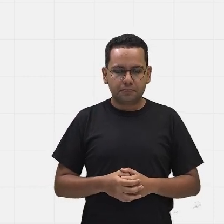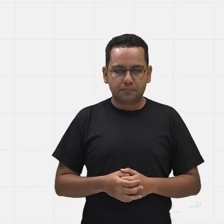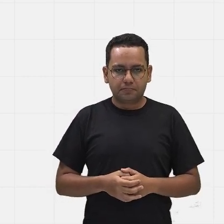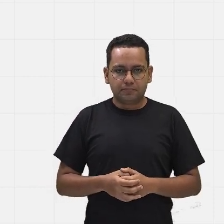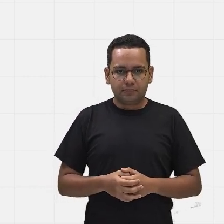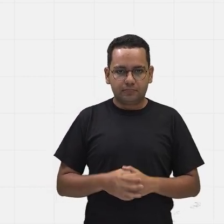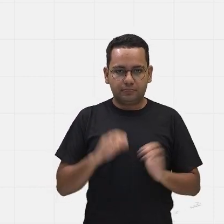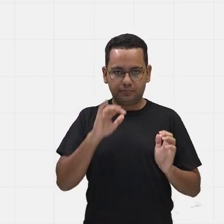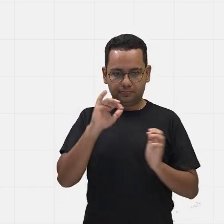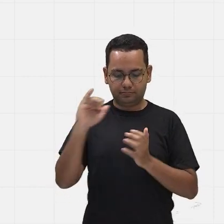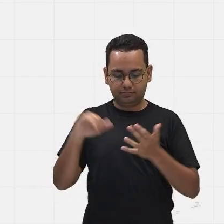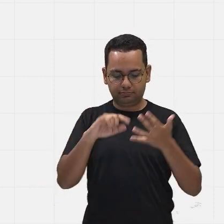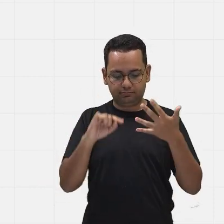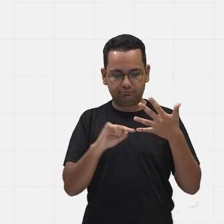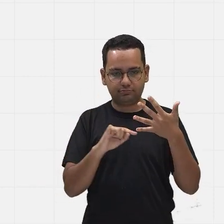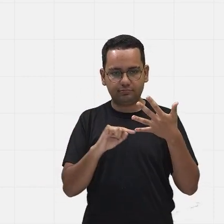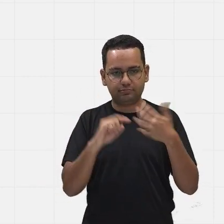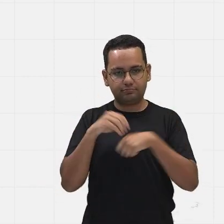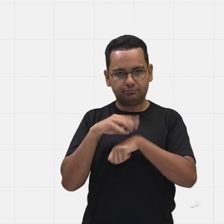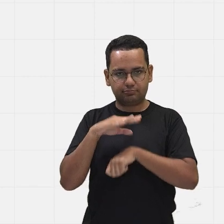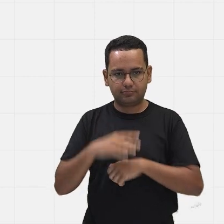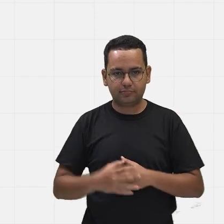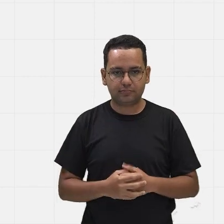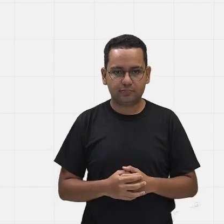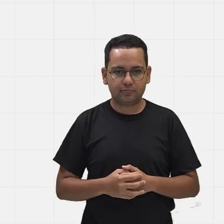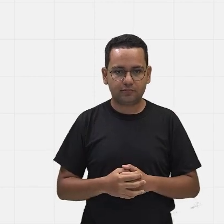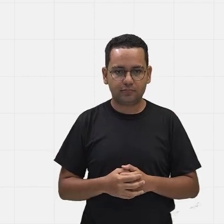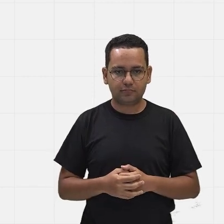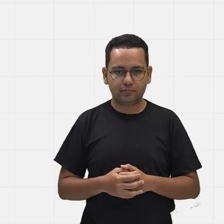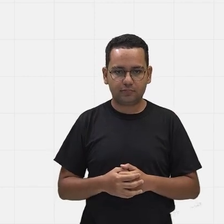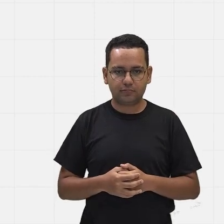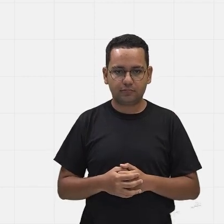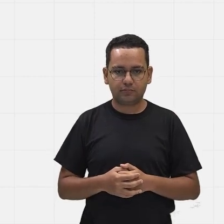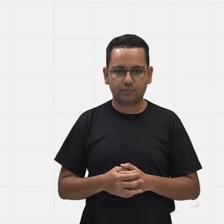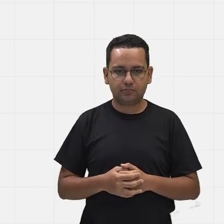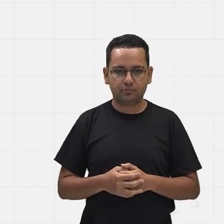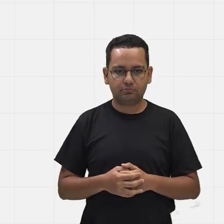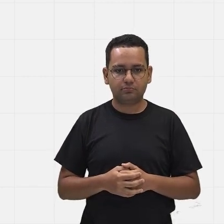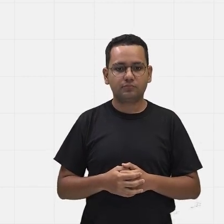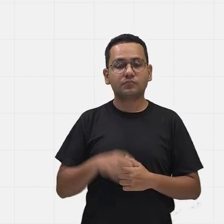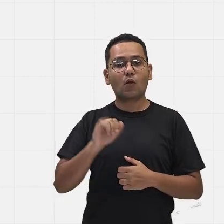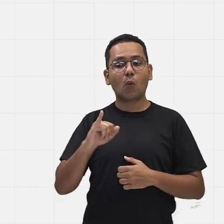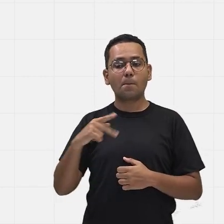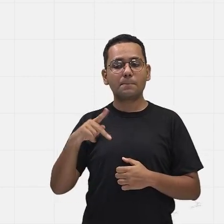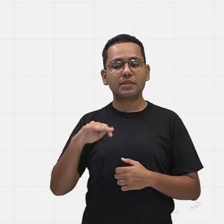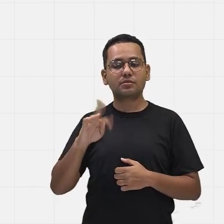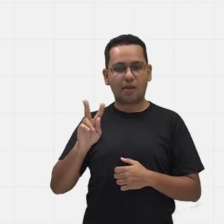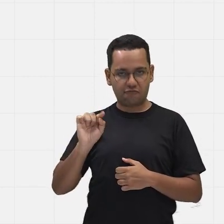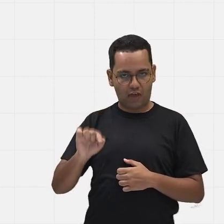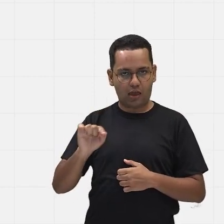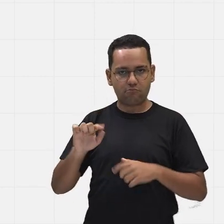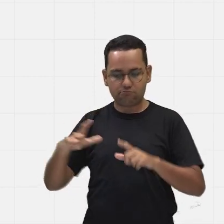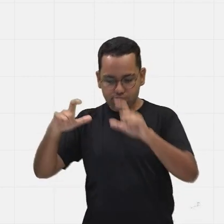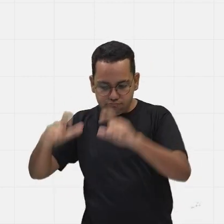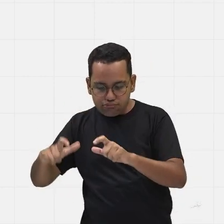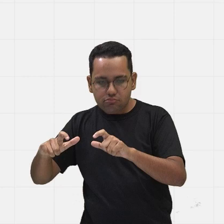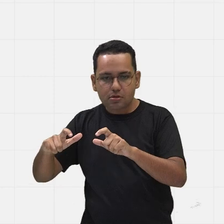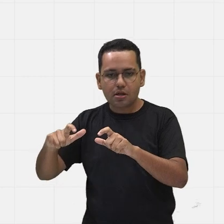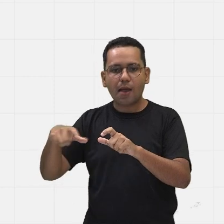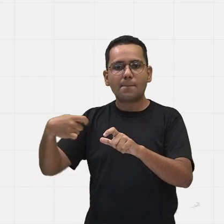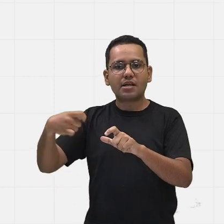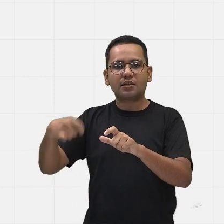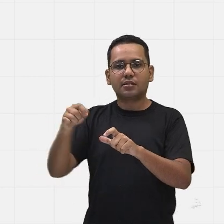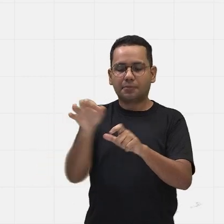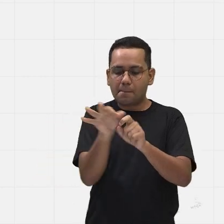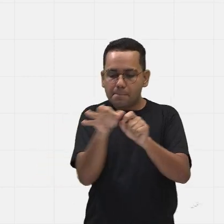Conectar o cabo de rede azul ao IPTV Box. Eu creio que a maioria dos professores, né, hoje eles já